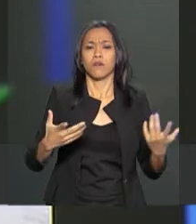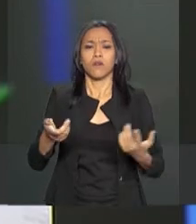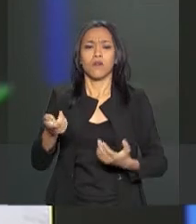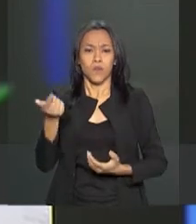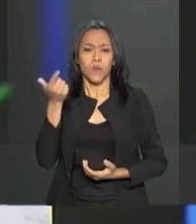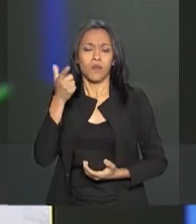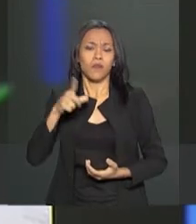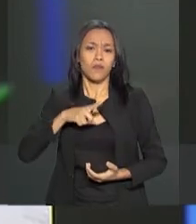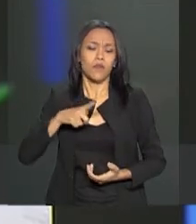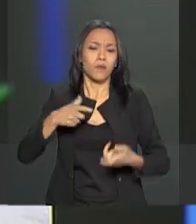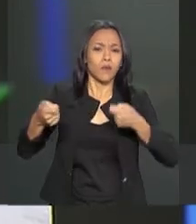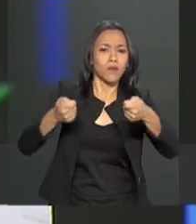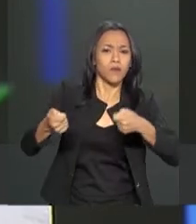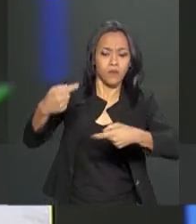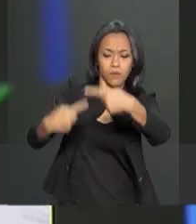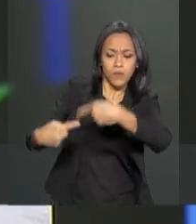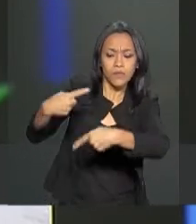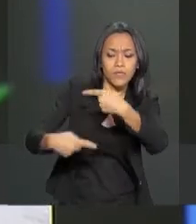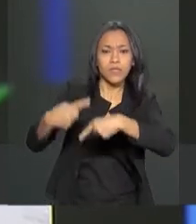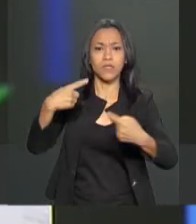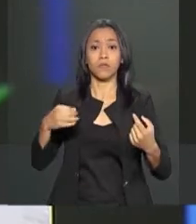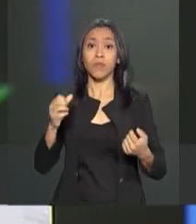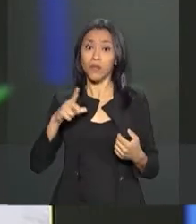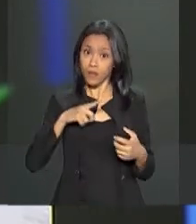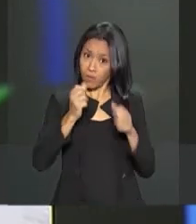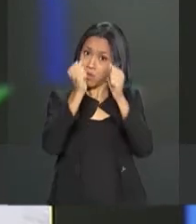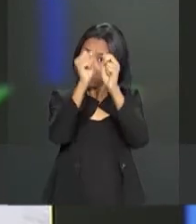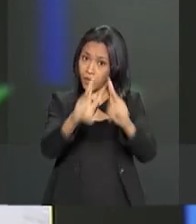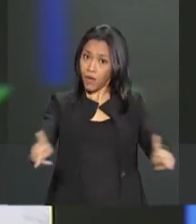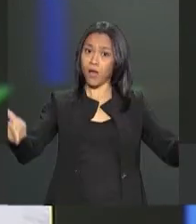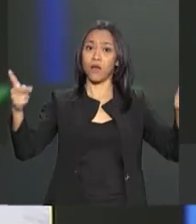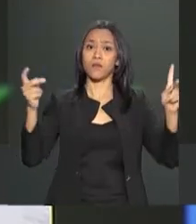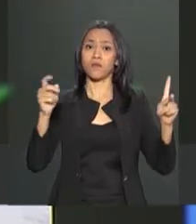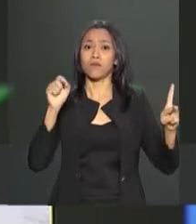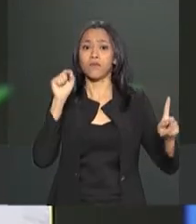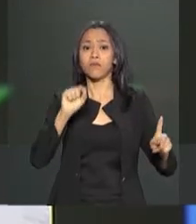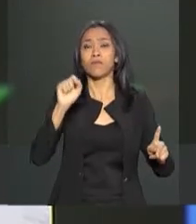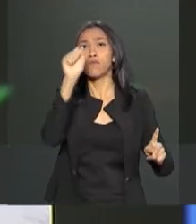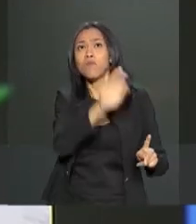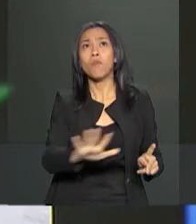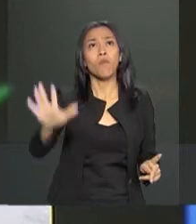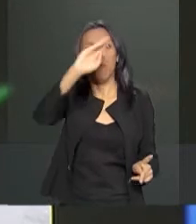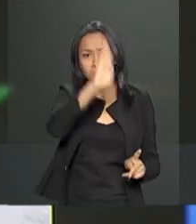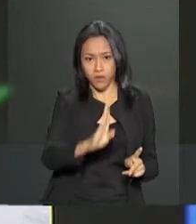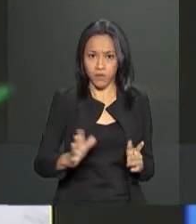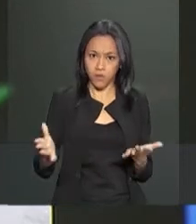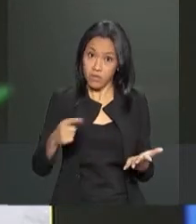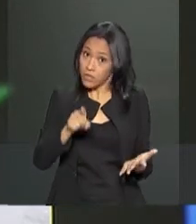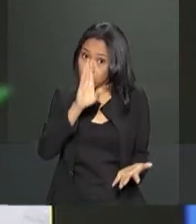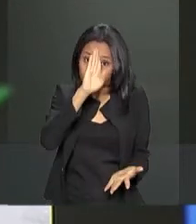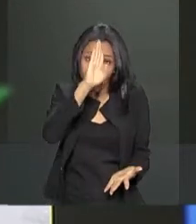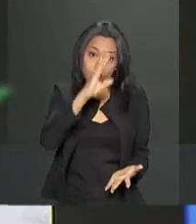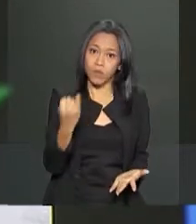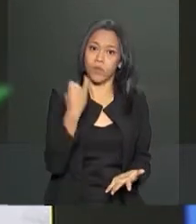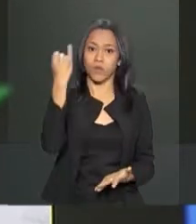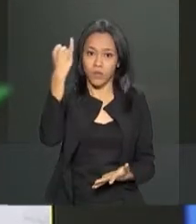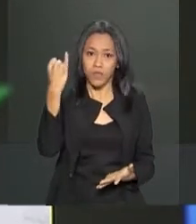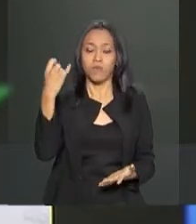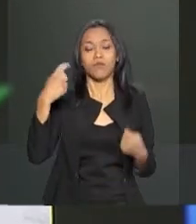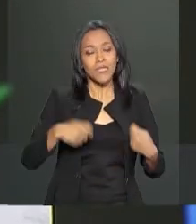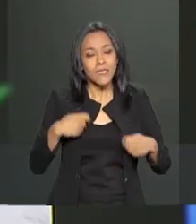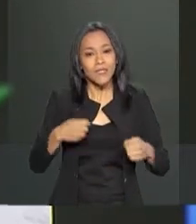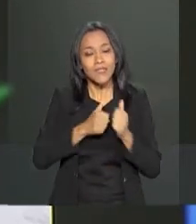estabilidade política, para ter a pacificação nacional, e isso é fundamental, não é? É preciso